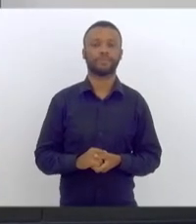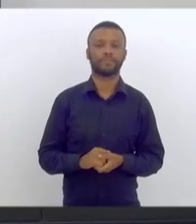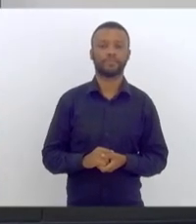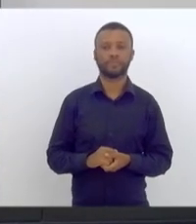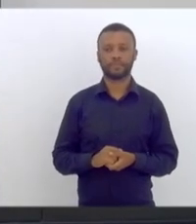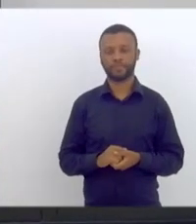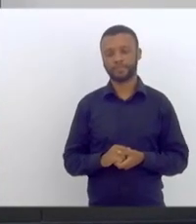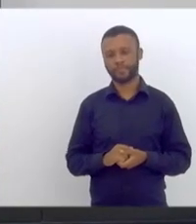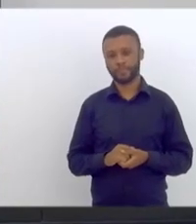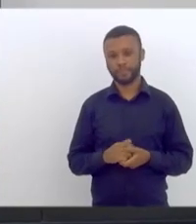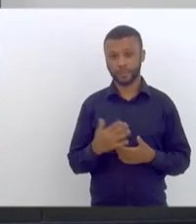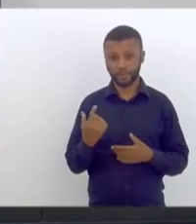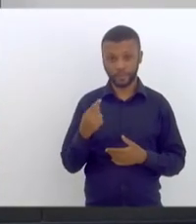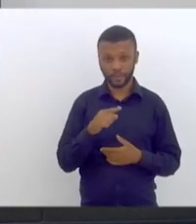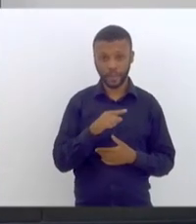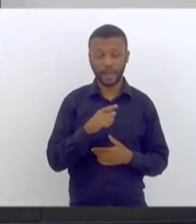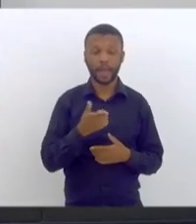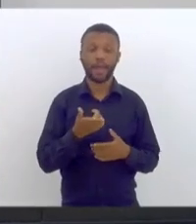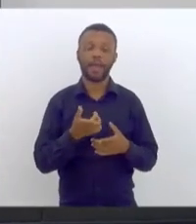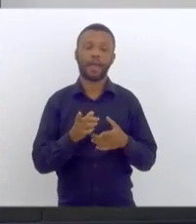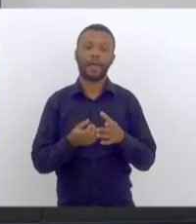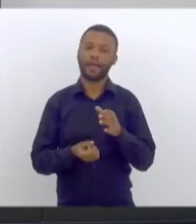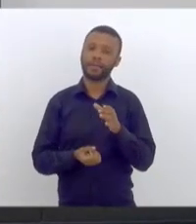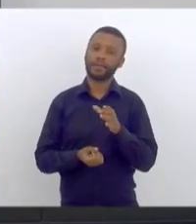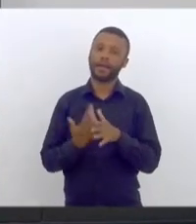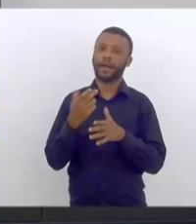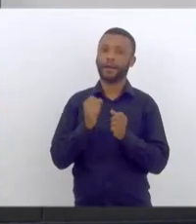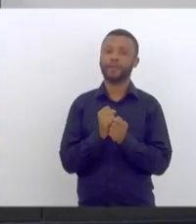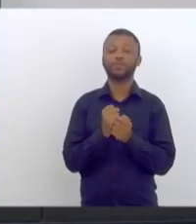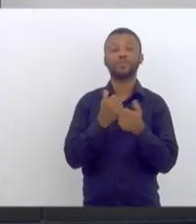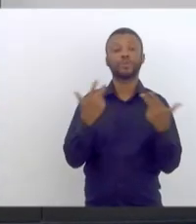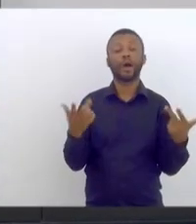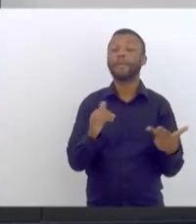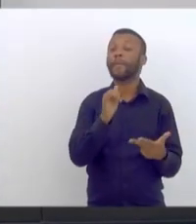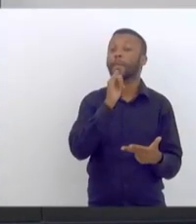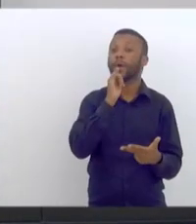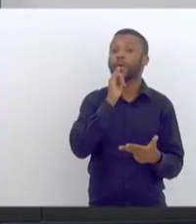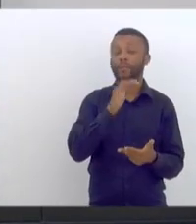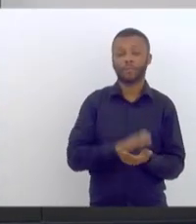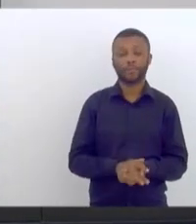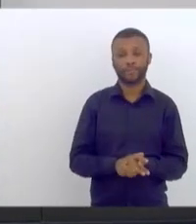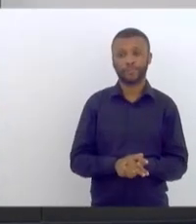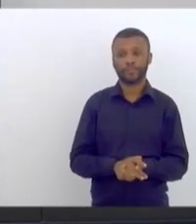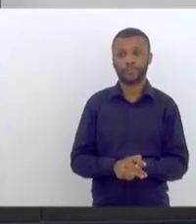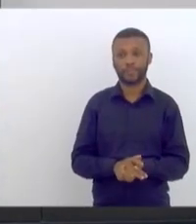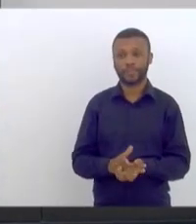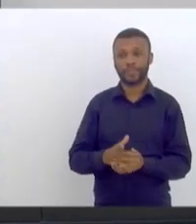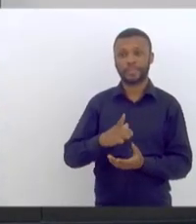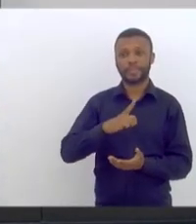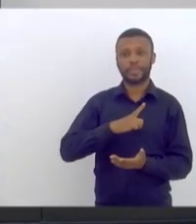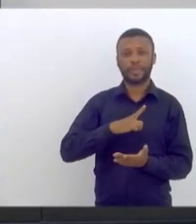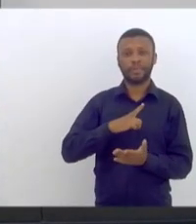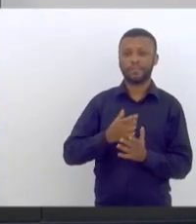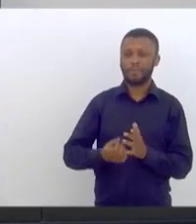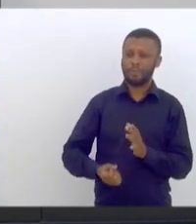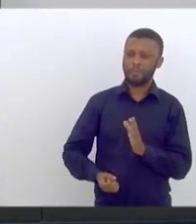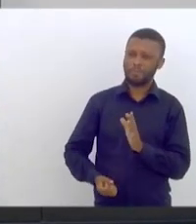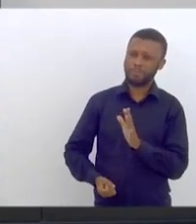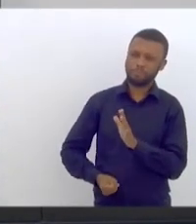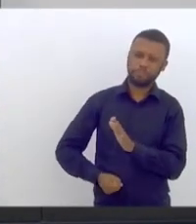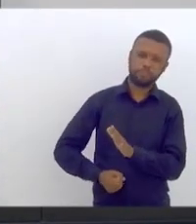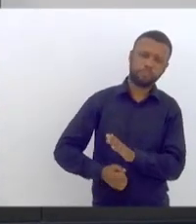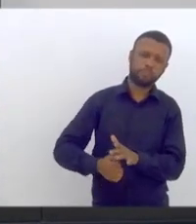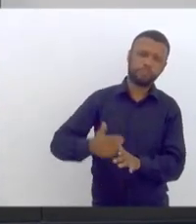você abre um shopping não é o caso aqui gera uma carrada de emprego